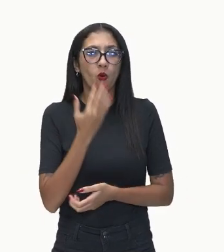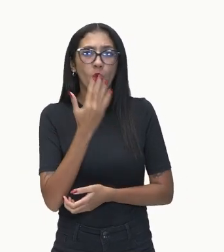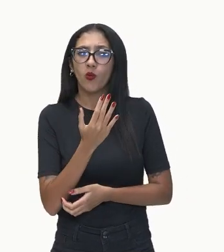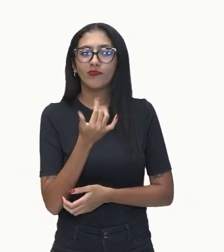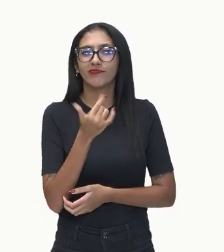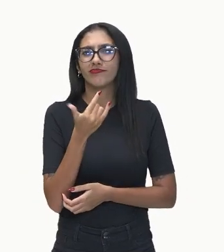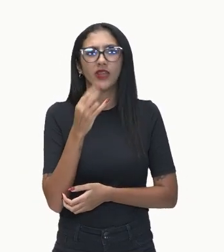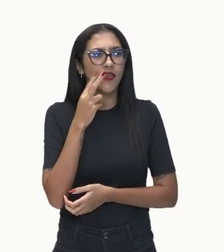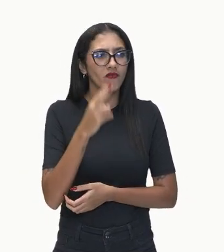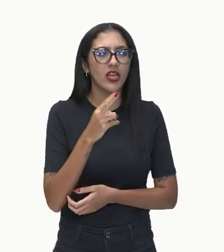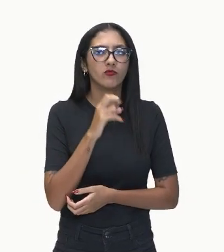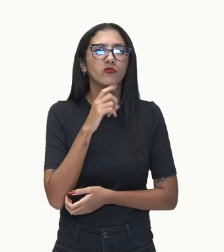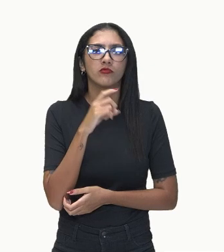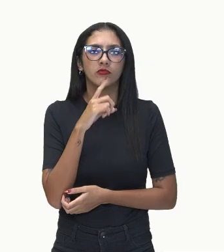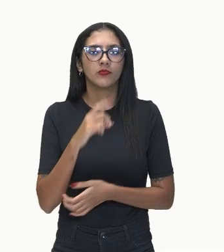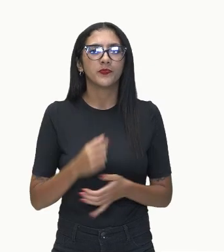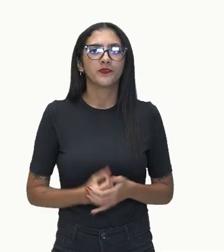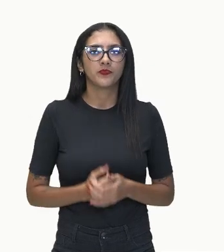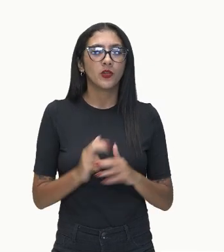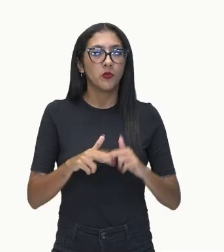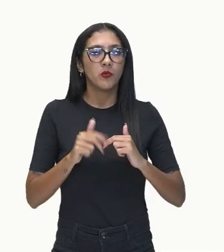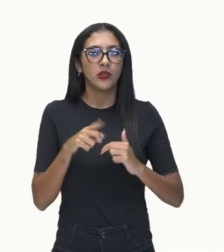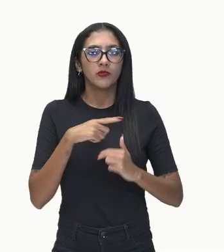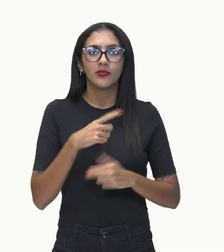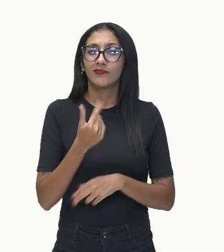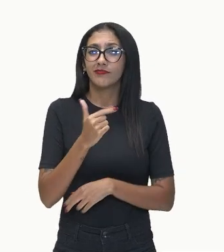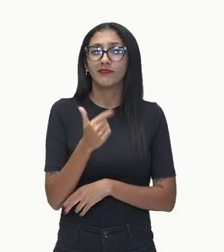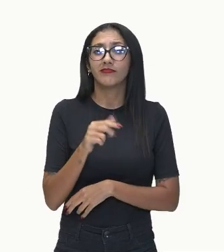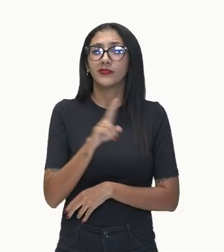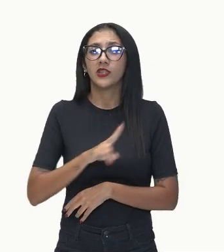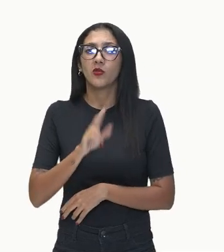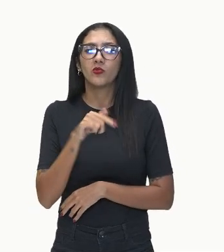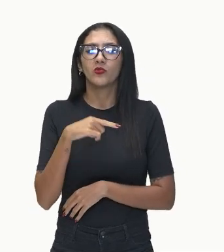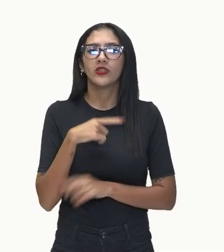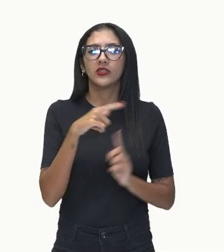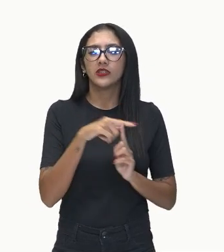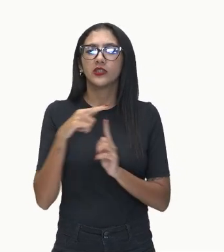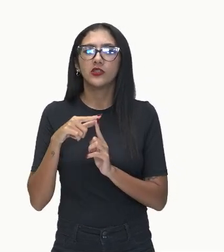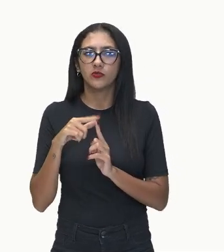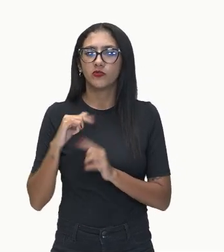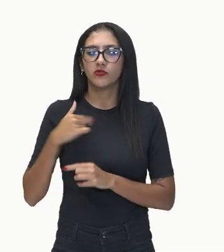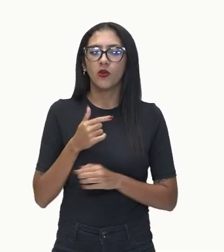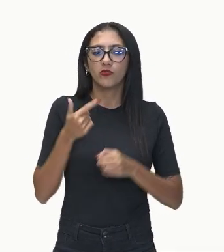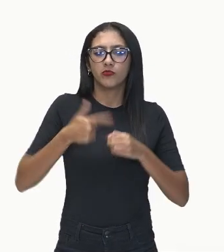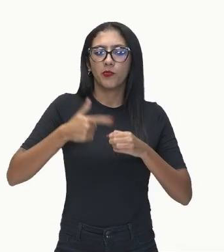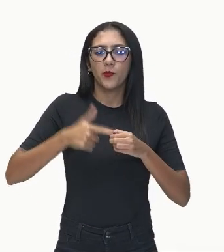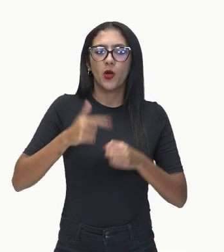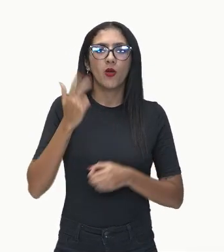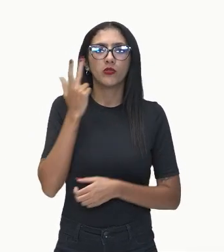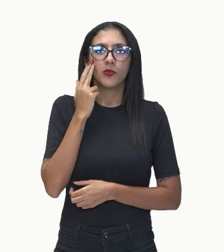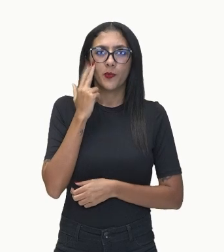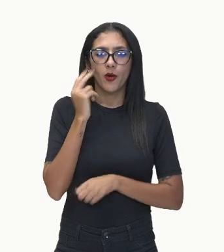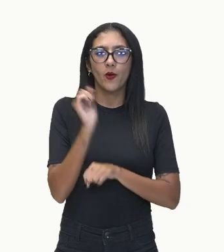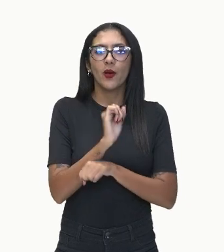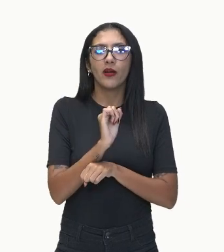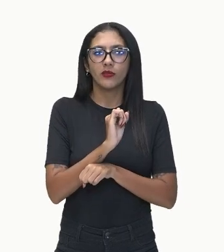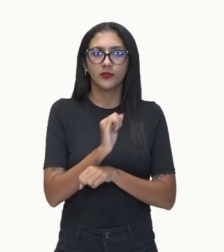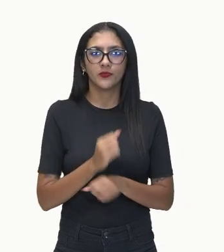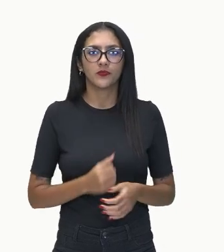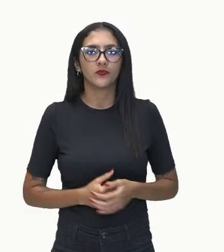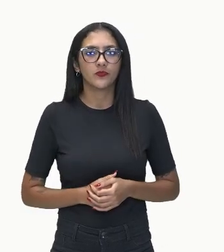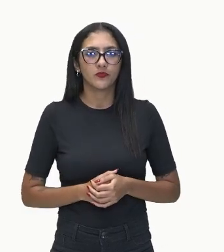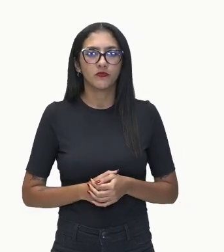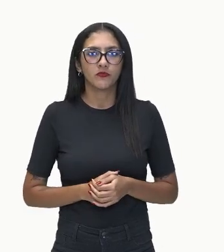nosso dia a dia, por isso que ele não é utilizado como combustível nos nossos carros comuns. E ele não é utilizado